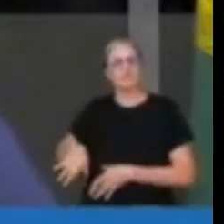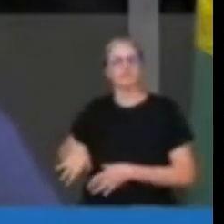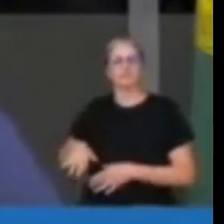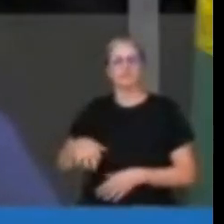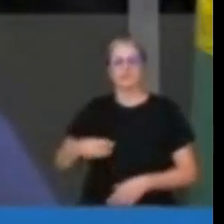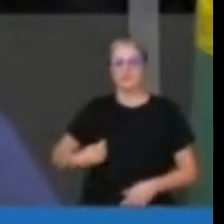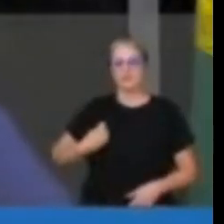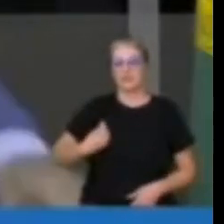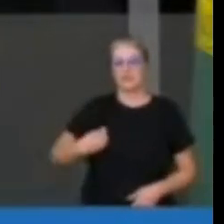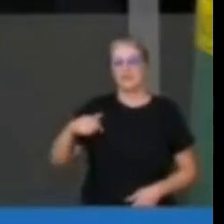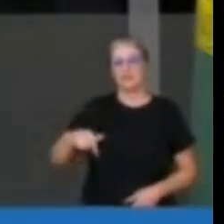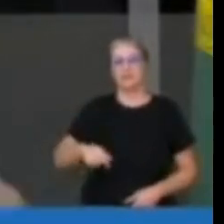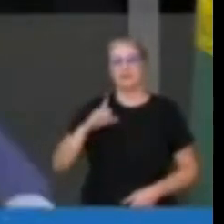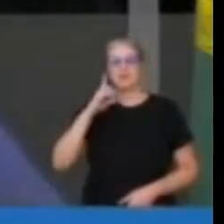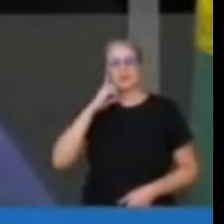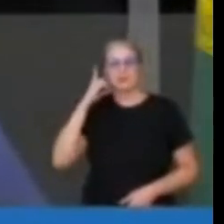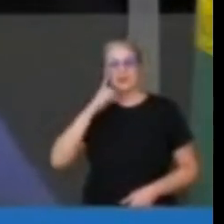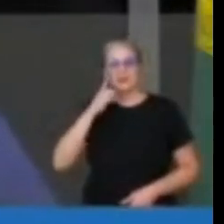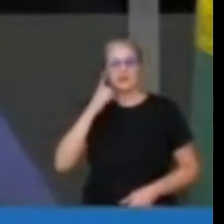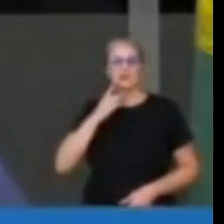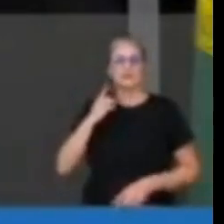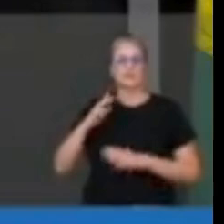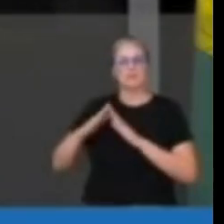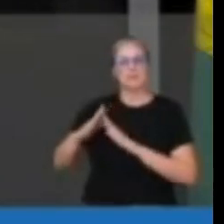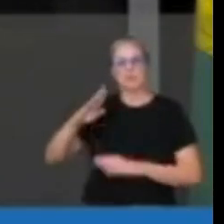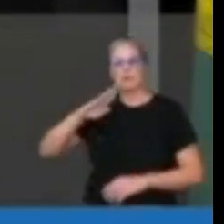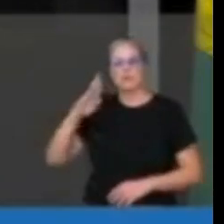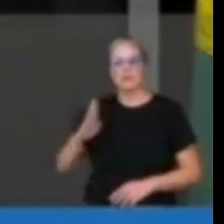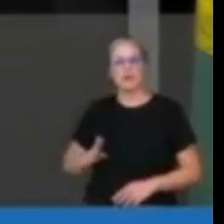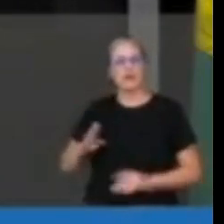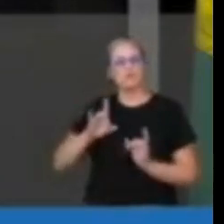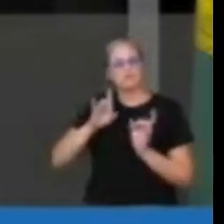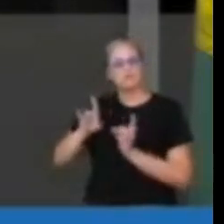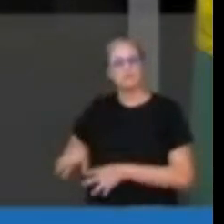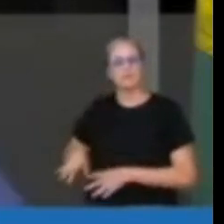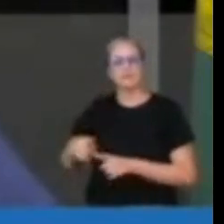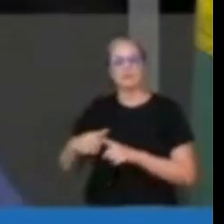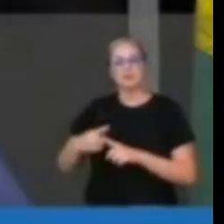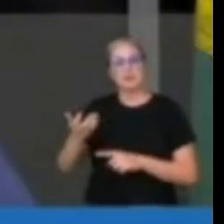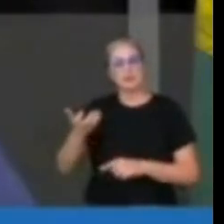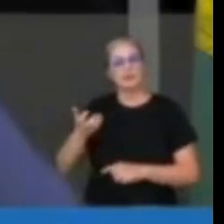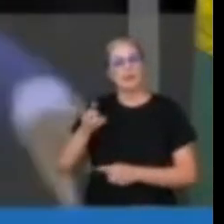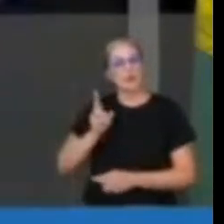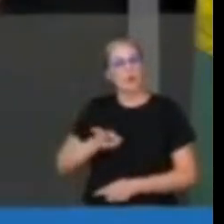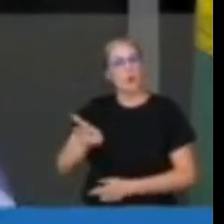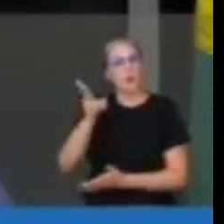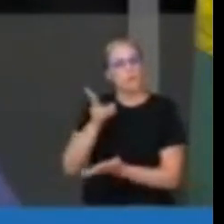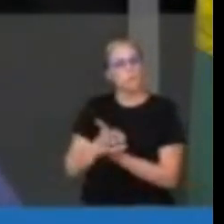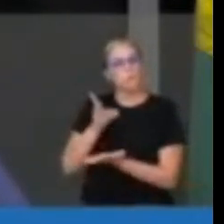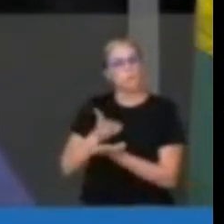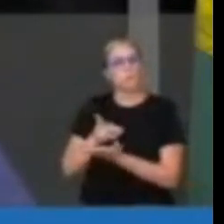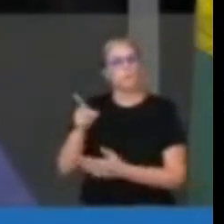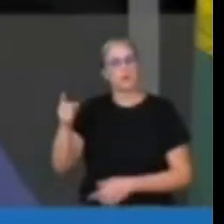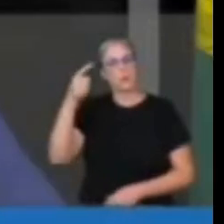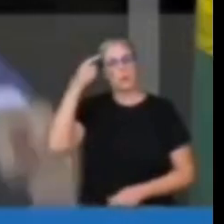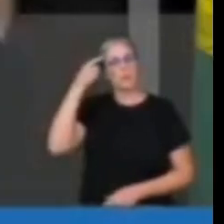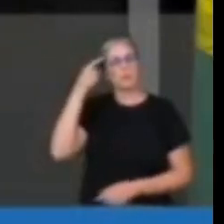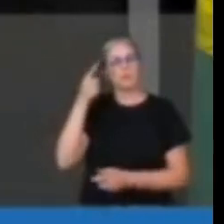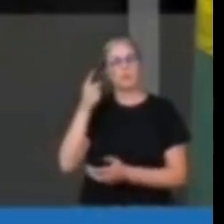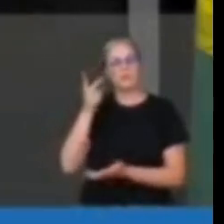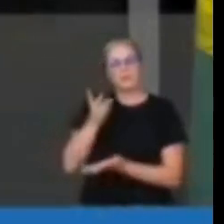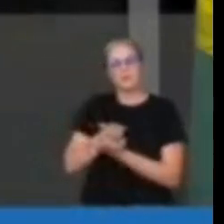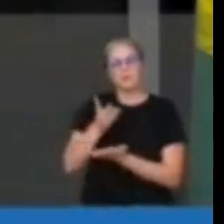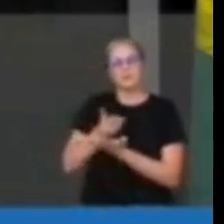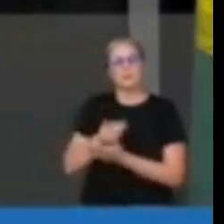da sua remuneração, abre mão da permanência no país, para não abrir mão das suas convicções, para não abrir mão da sua liberdade